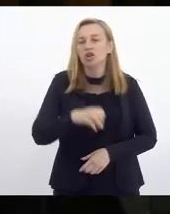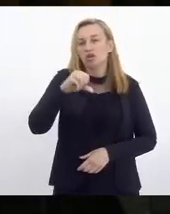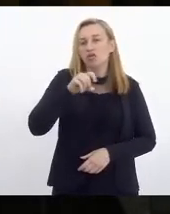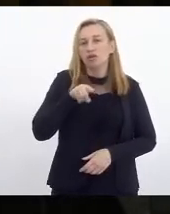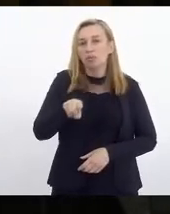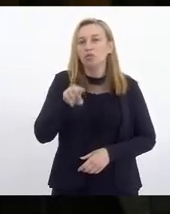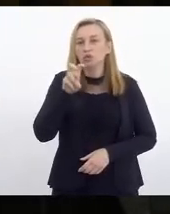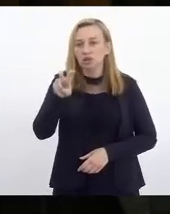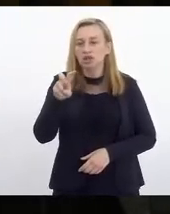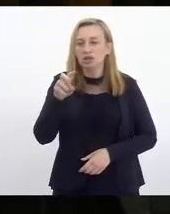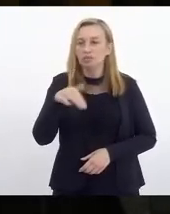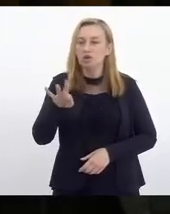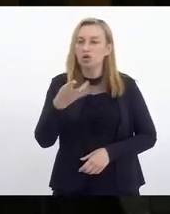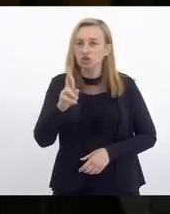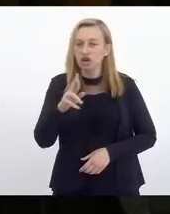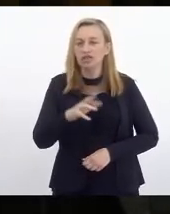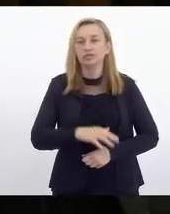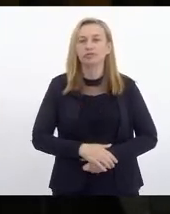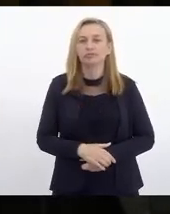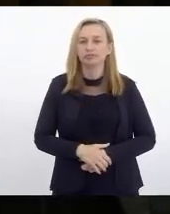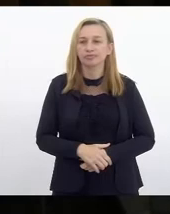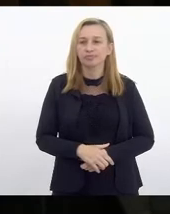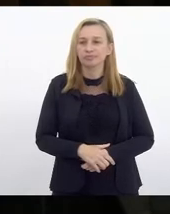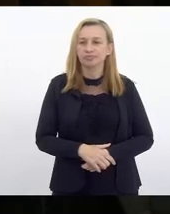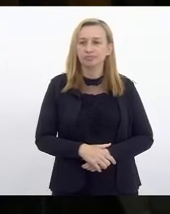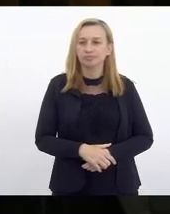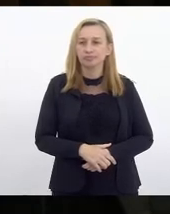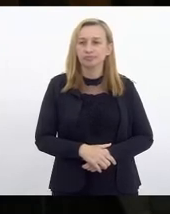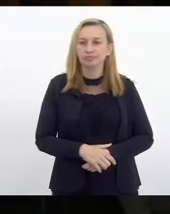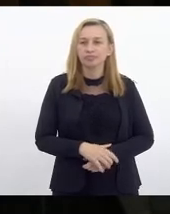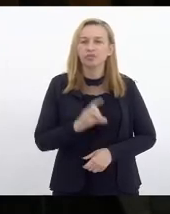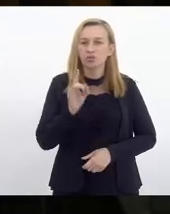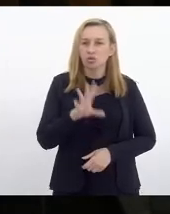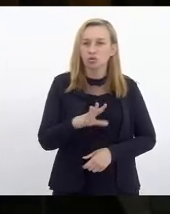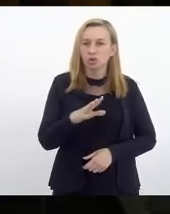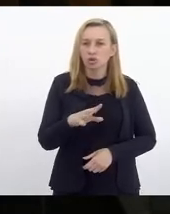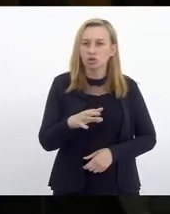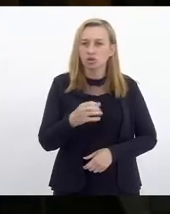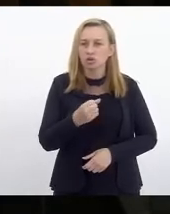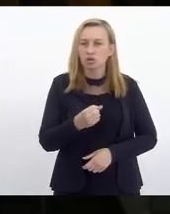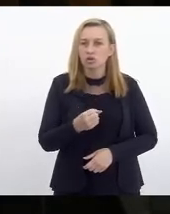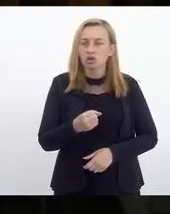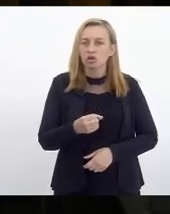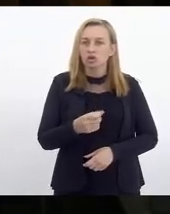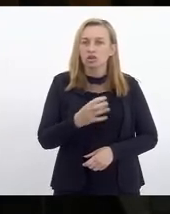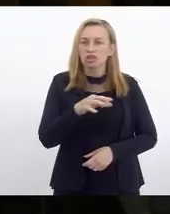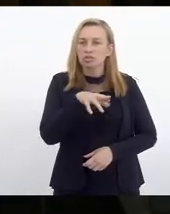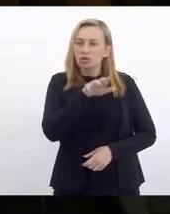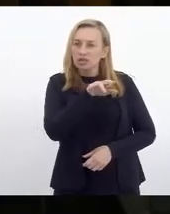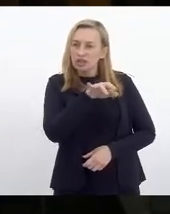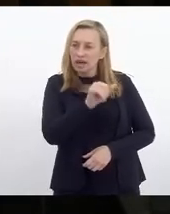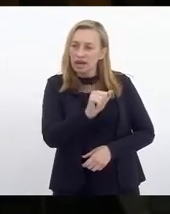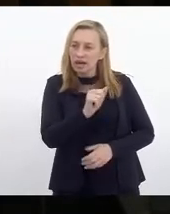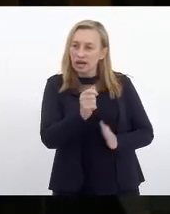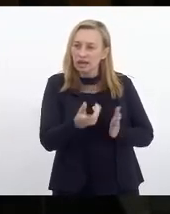9,5 bilhões de reais, só de demanda tributária da